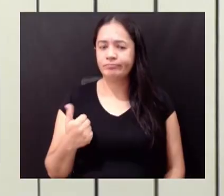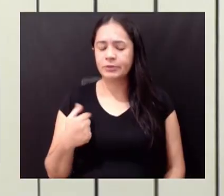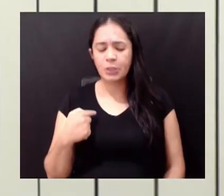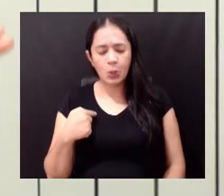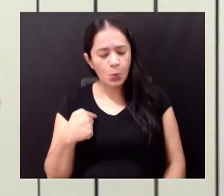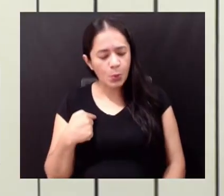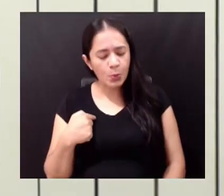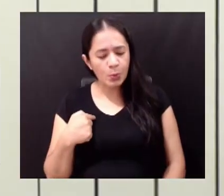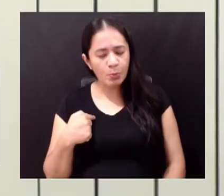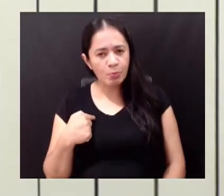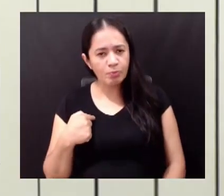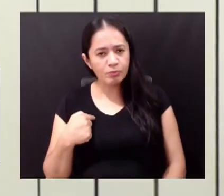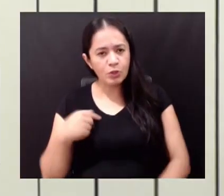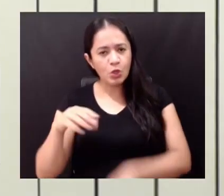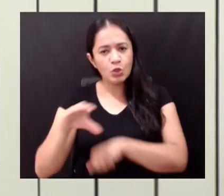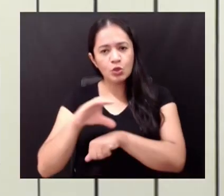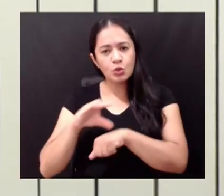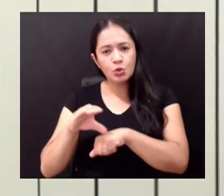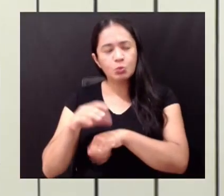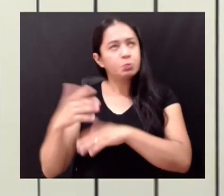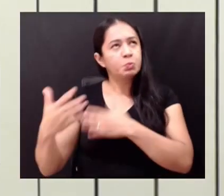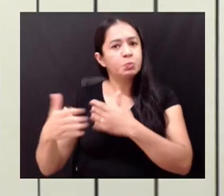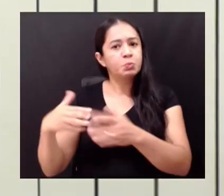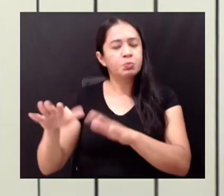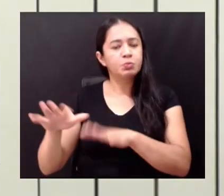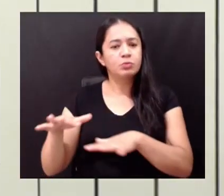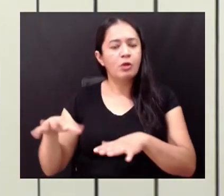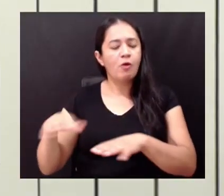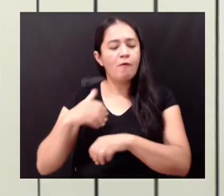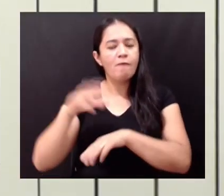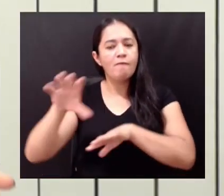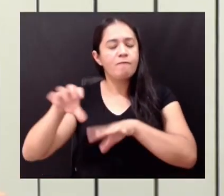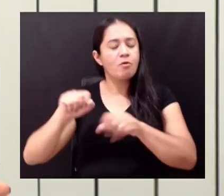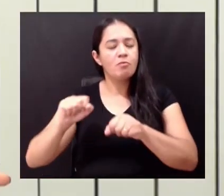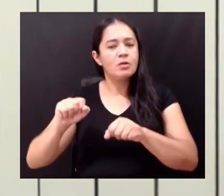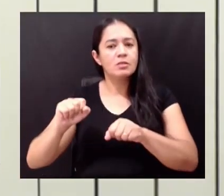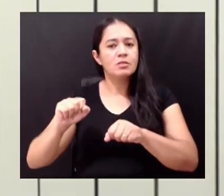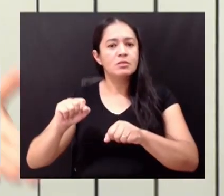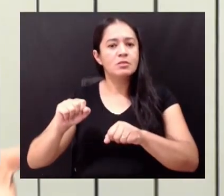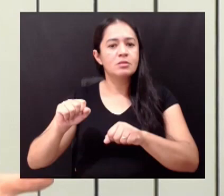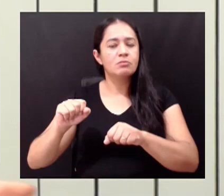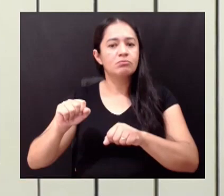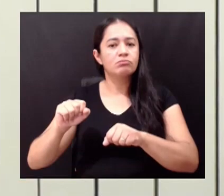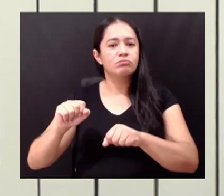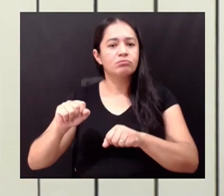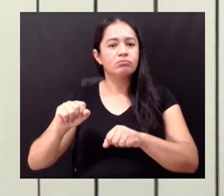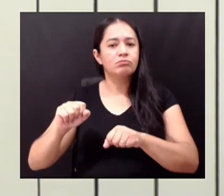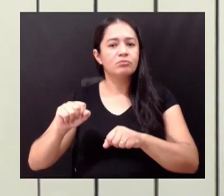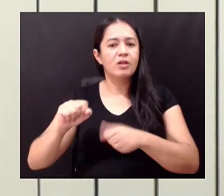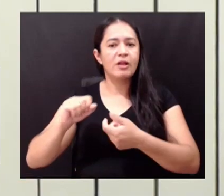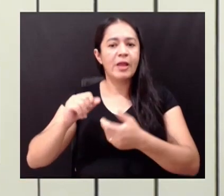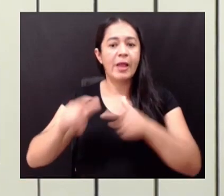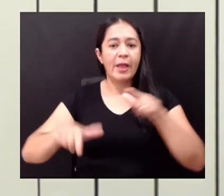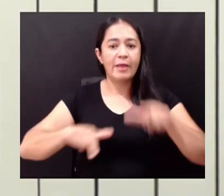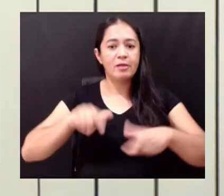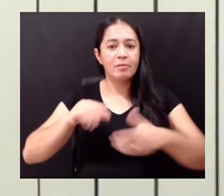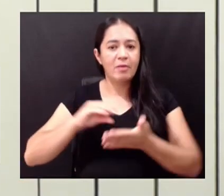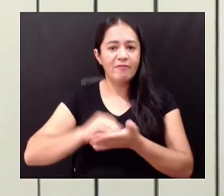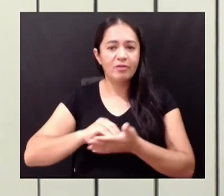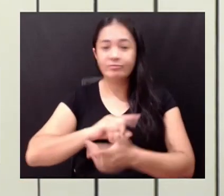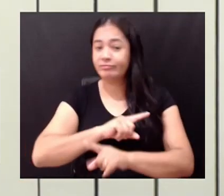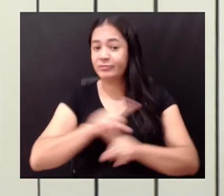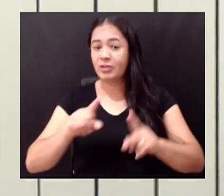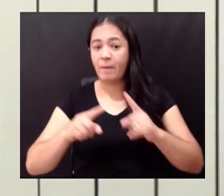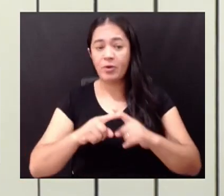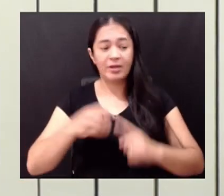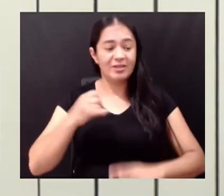cursado em determinada área, tenho formação em determinada área, não vai me faltar emprego. Se não for aqui, em outro lugar vai ser. Então, a empresa